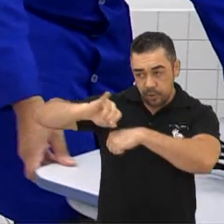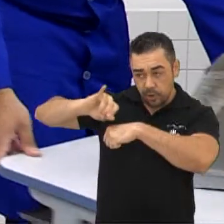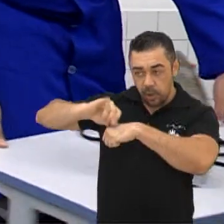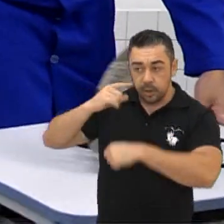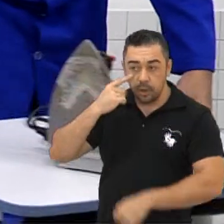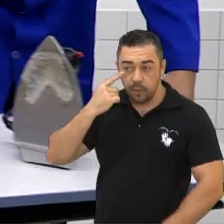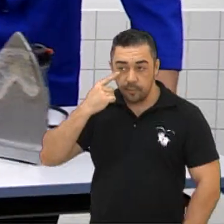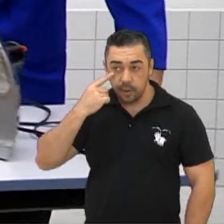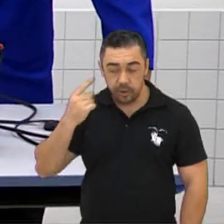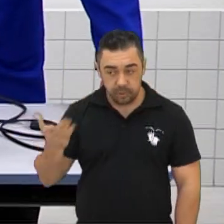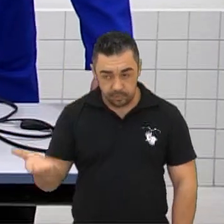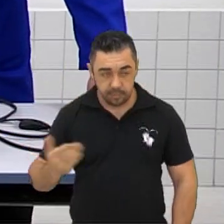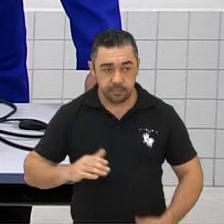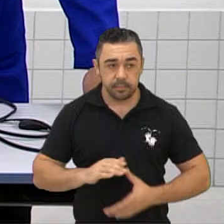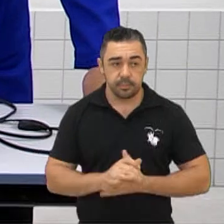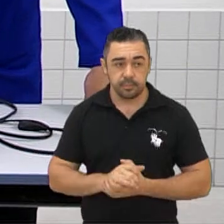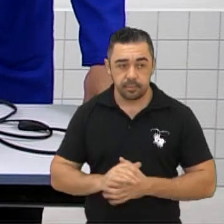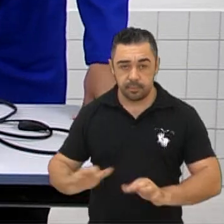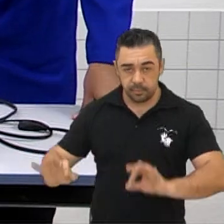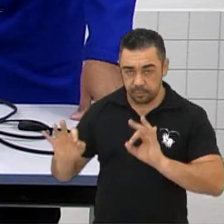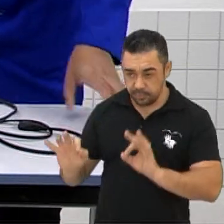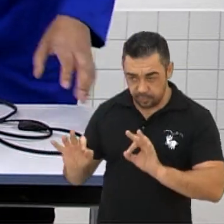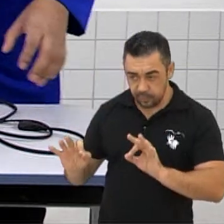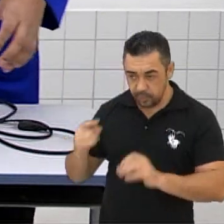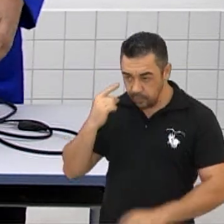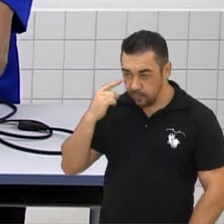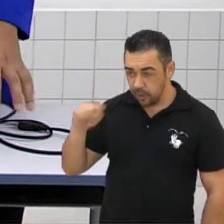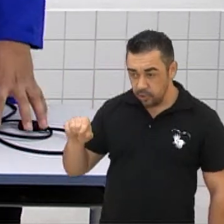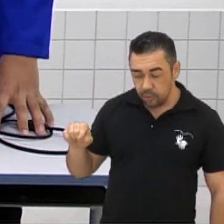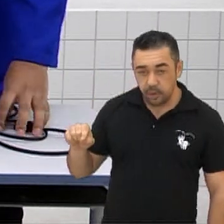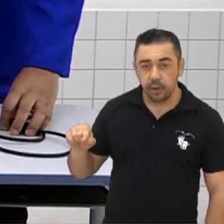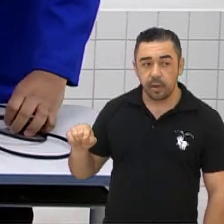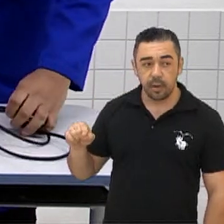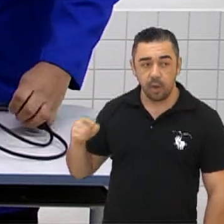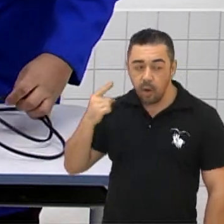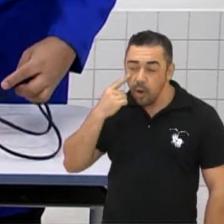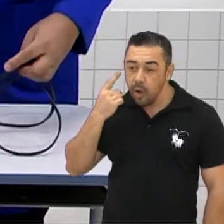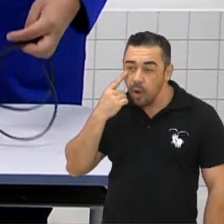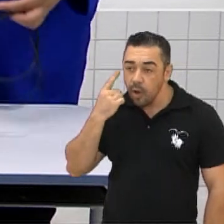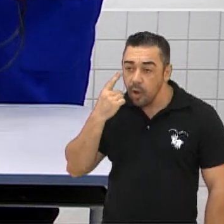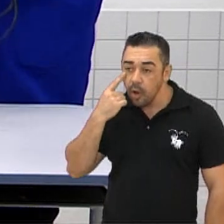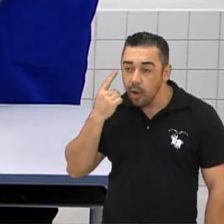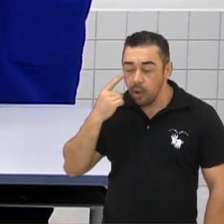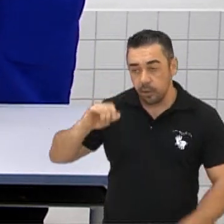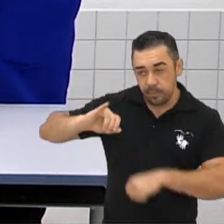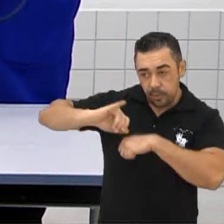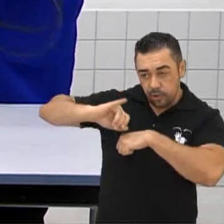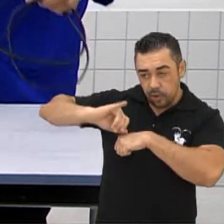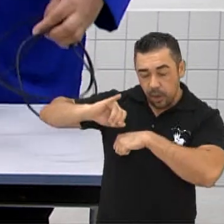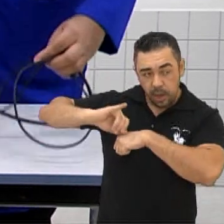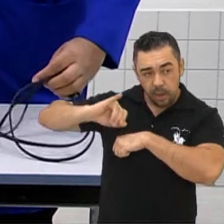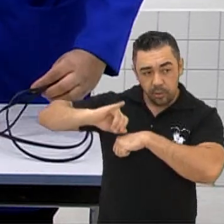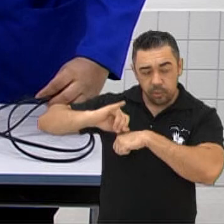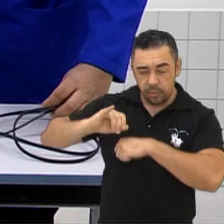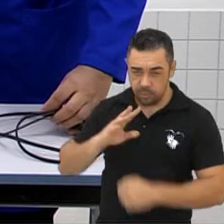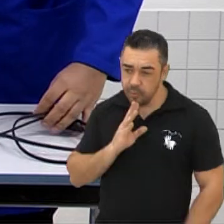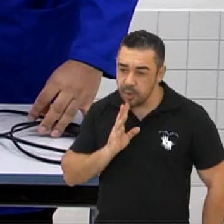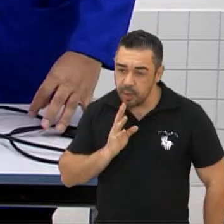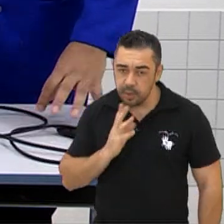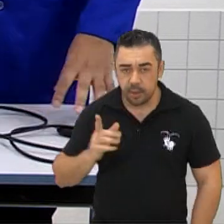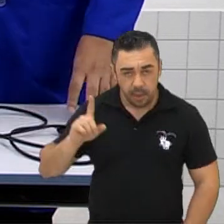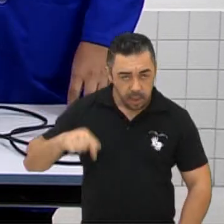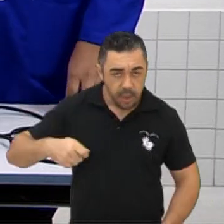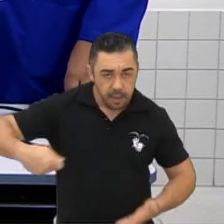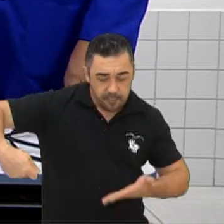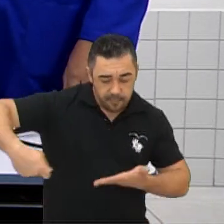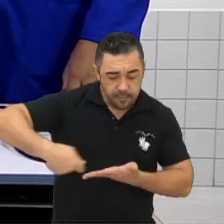se está enquadrado aí. Tá tudo certinho? Acho que tá, né? Beleza. Aqui, ó. Se a gente vê esse objeto, ele é um